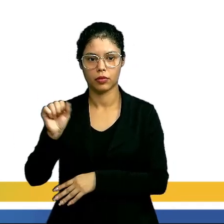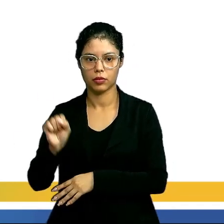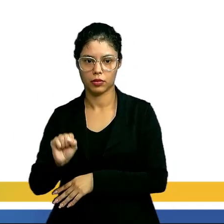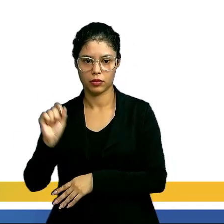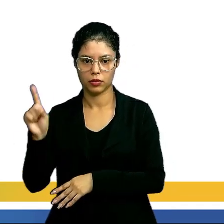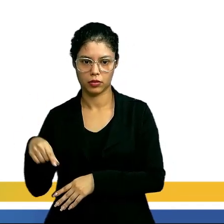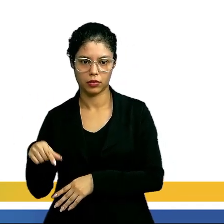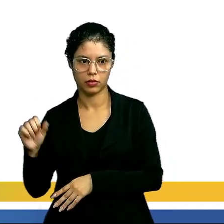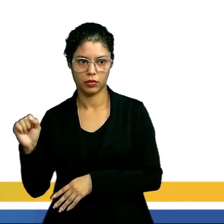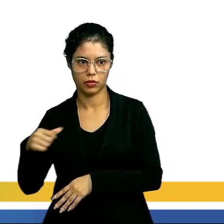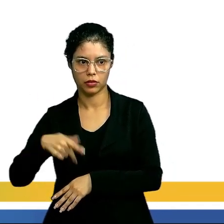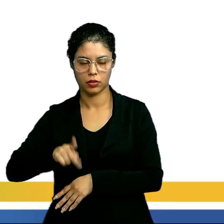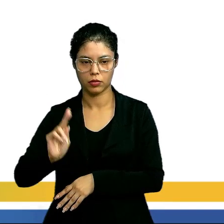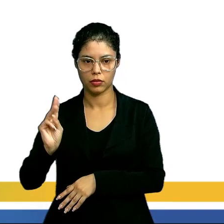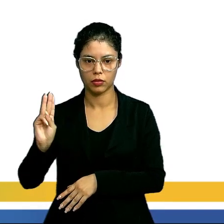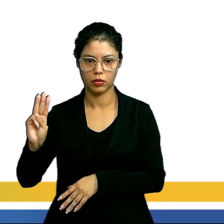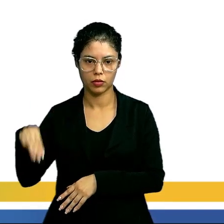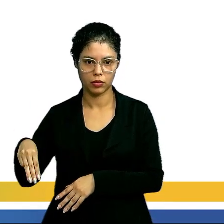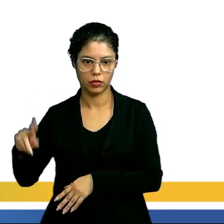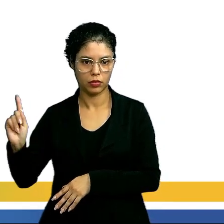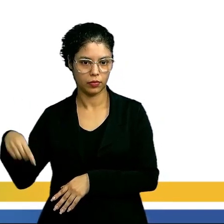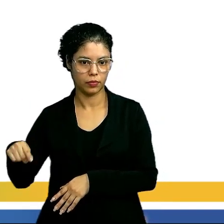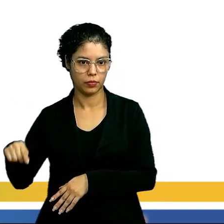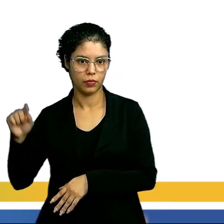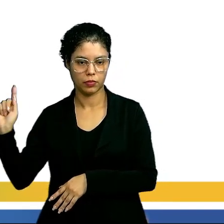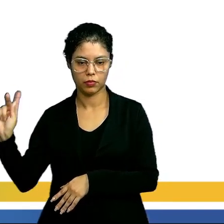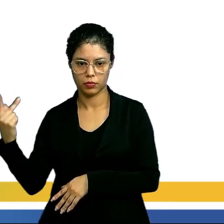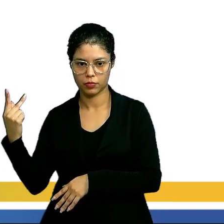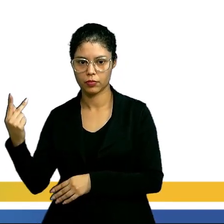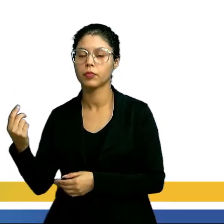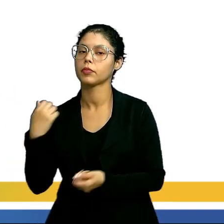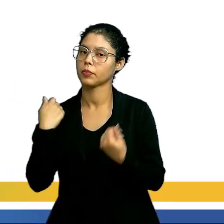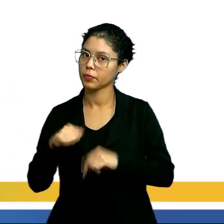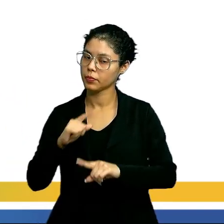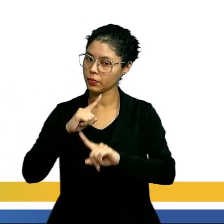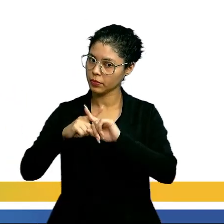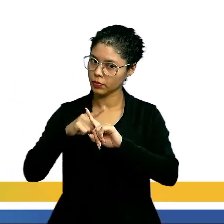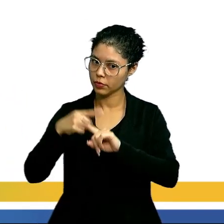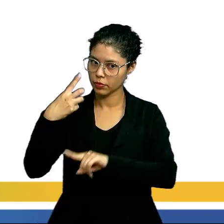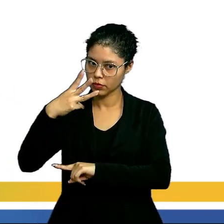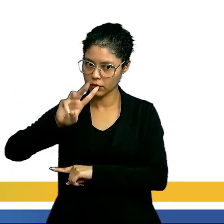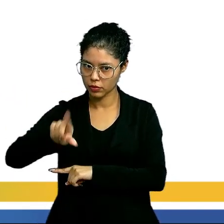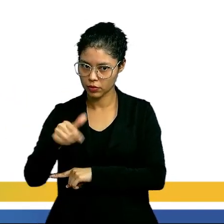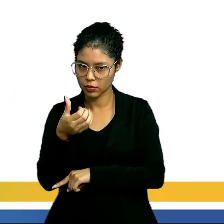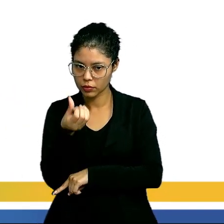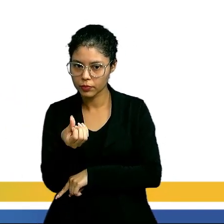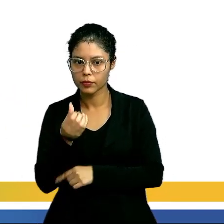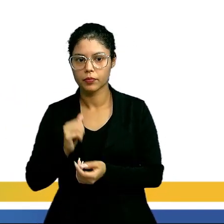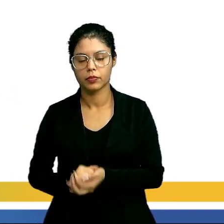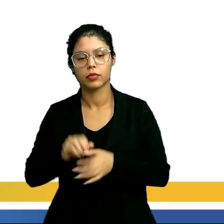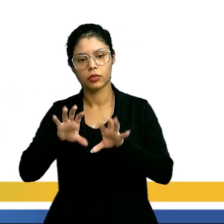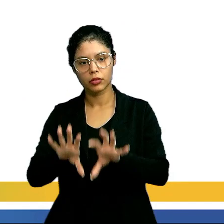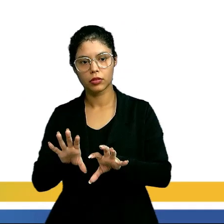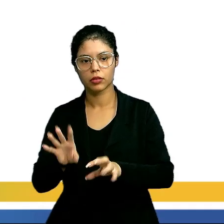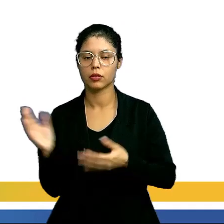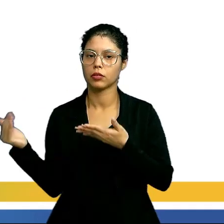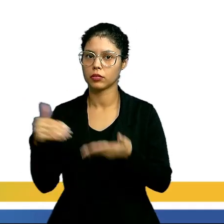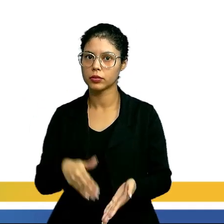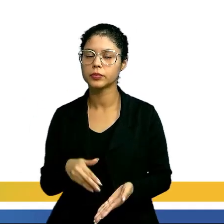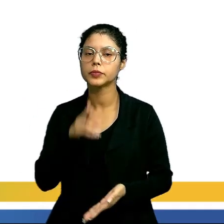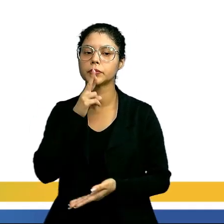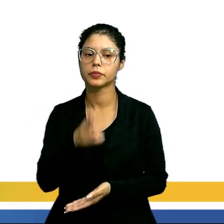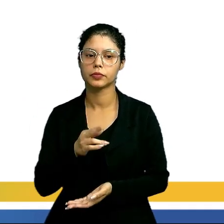segundo para quilômetros por hora, ele deve ser efetuado uma multiplicação por 3,6. Para chegarmos